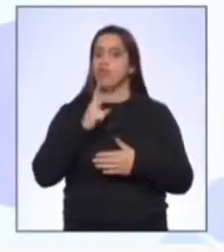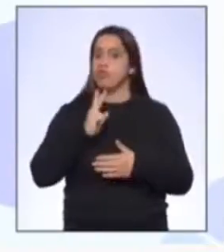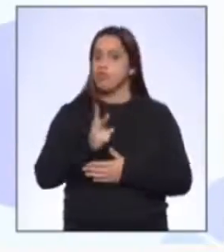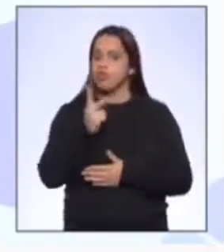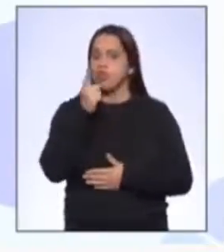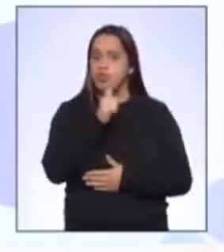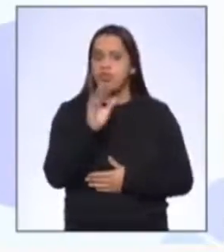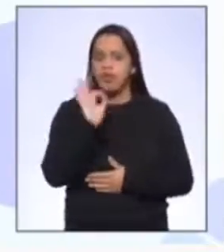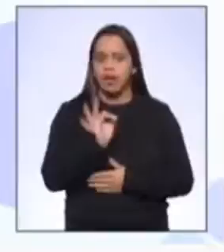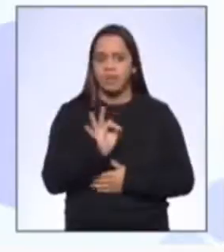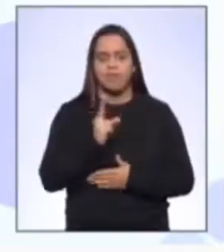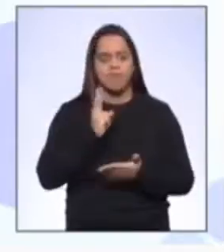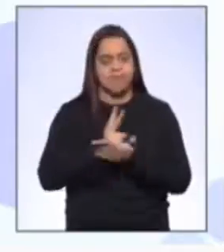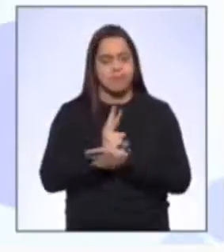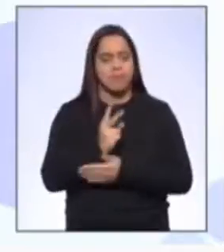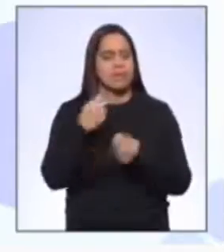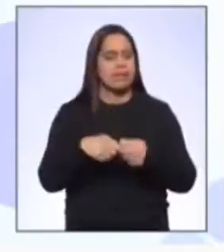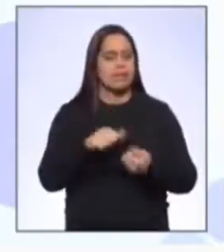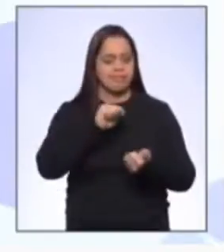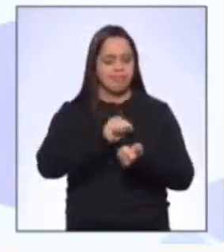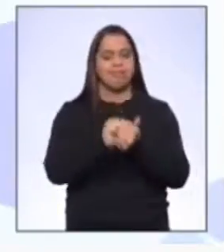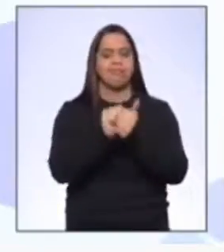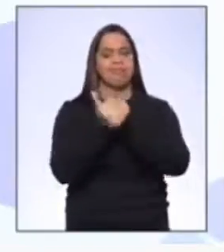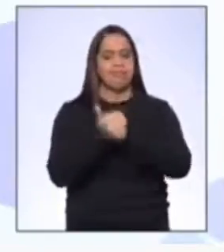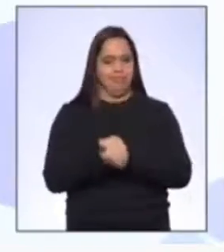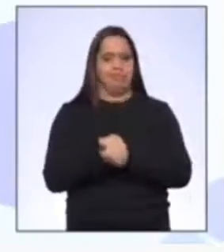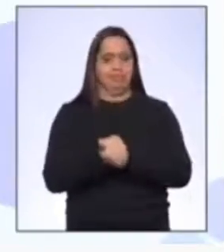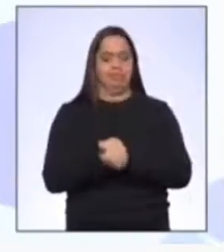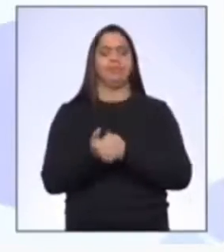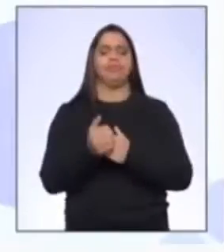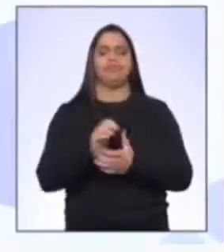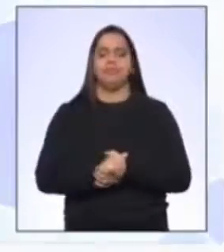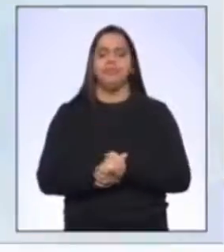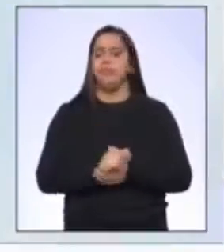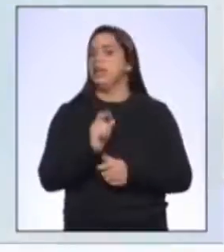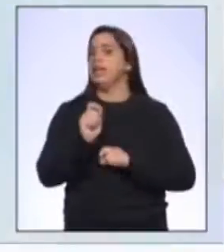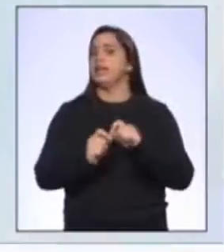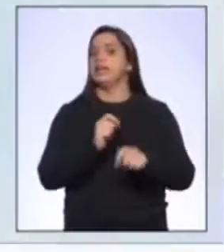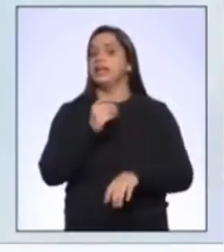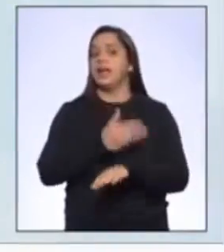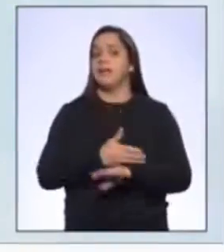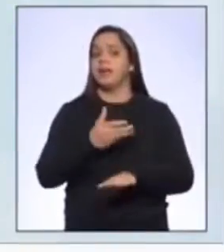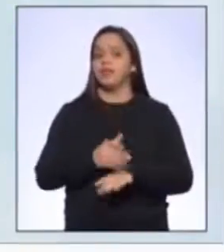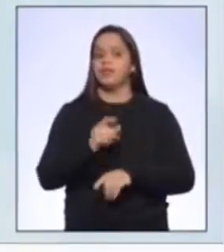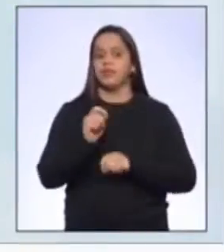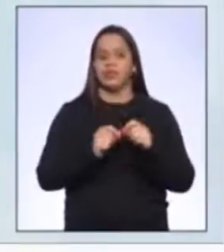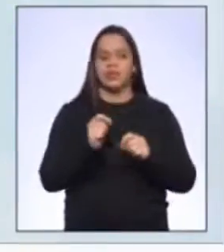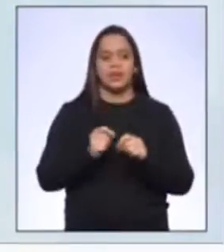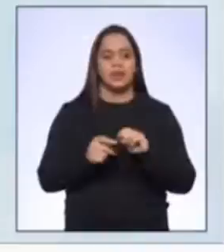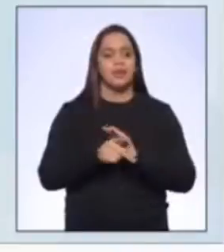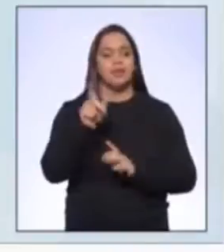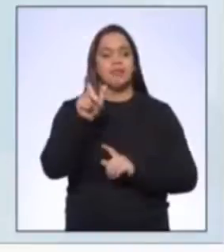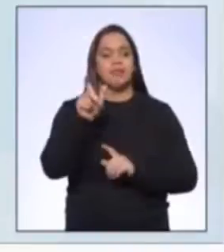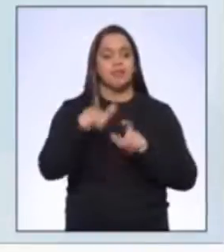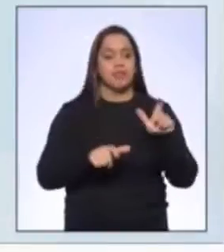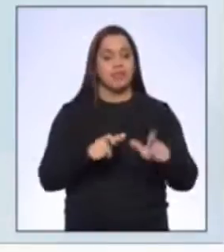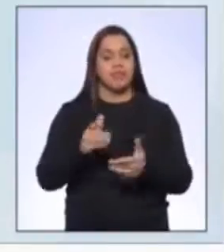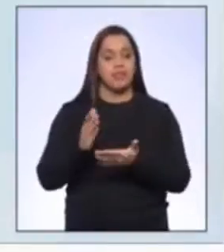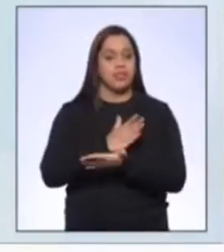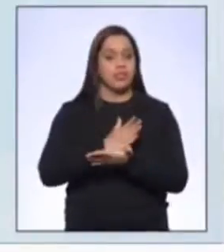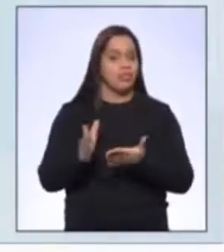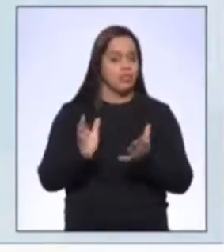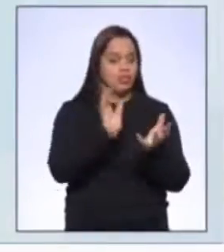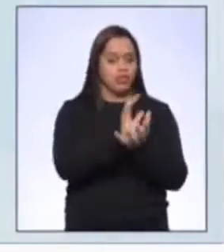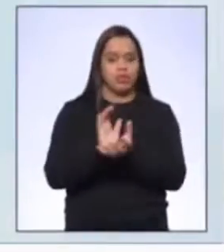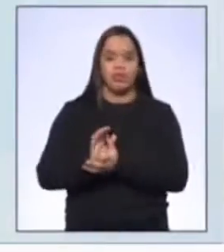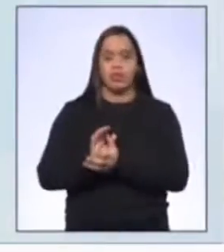de novo adaptação da adaptação vamos lá quem pratica vou continuar os competidores são divididos em grupos de